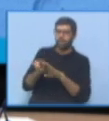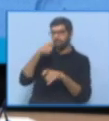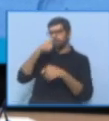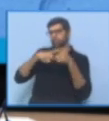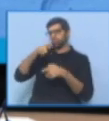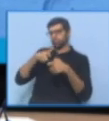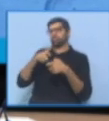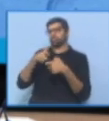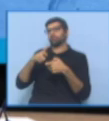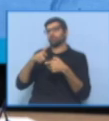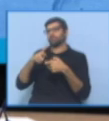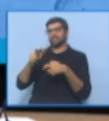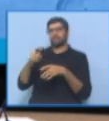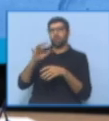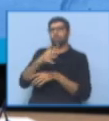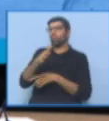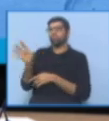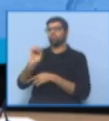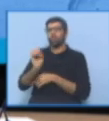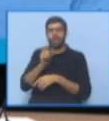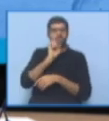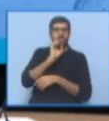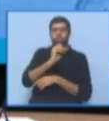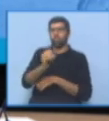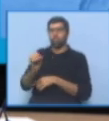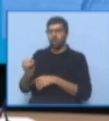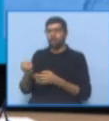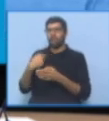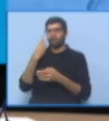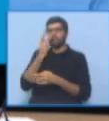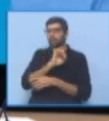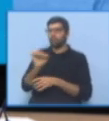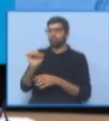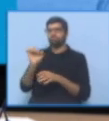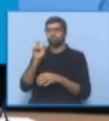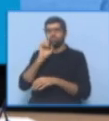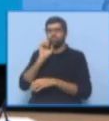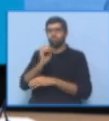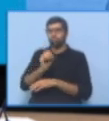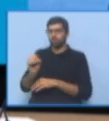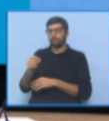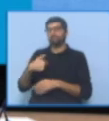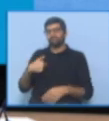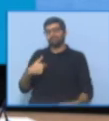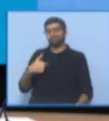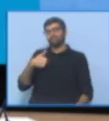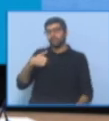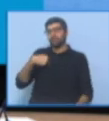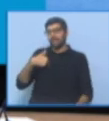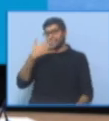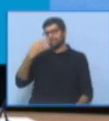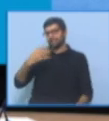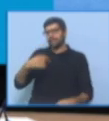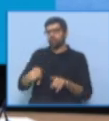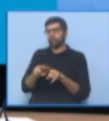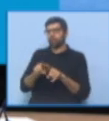pessoas que não têm para onde ir, não têm proteção, não têm as suas vidas minimamente salvaguardadas, eu creio que é andar